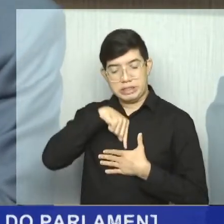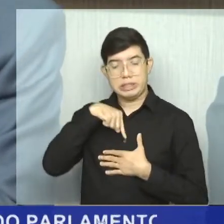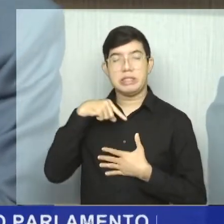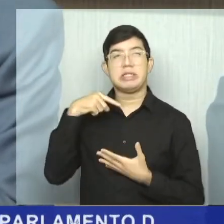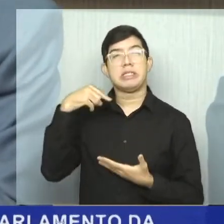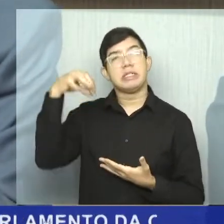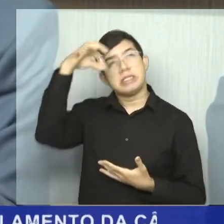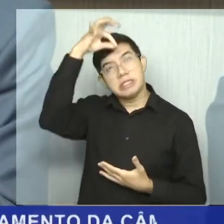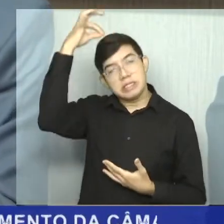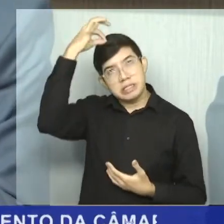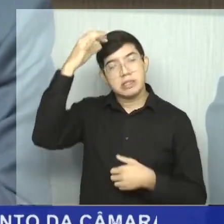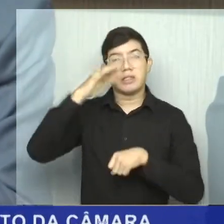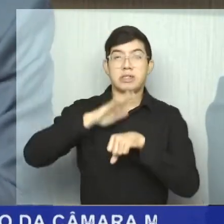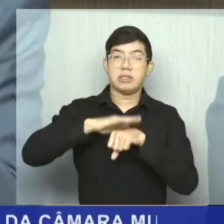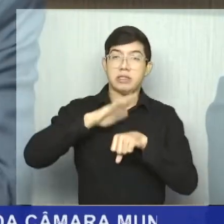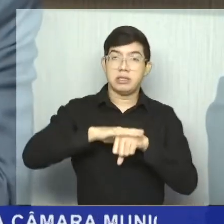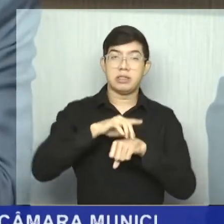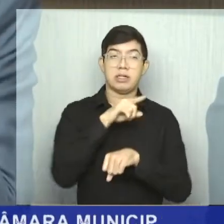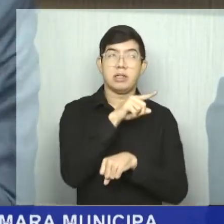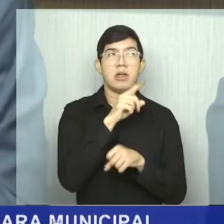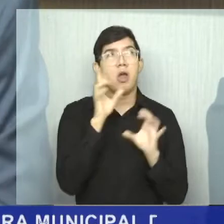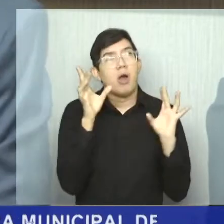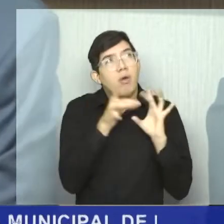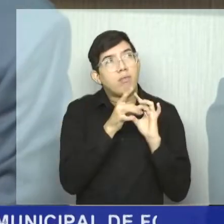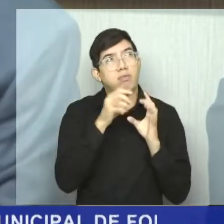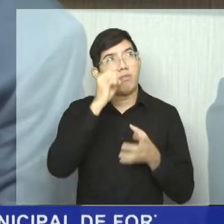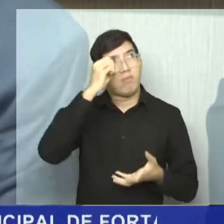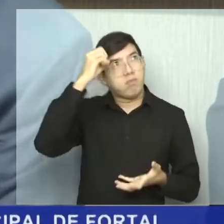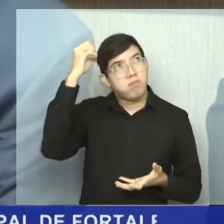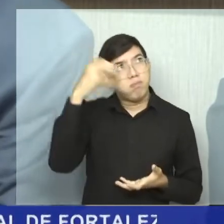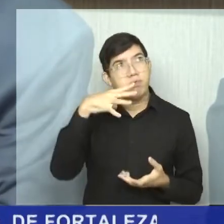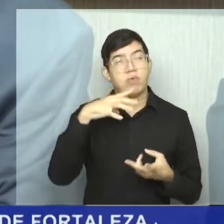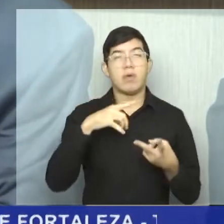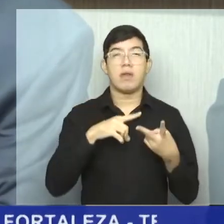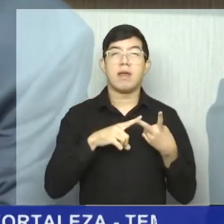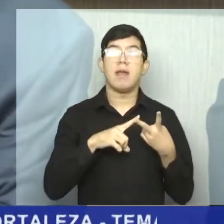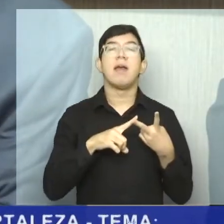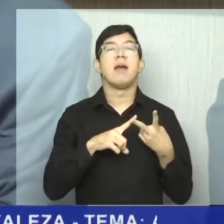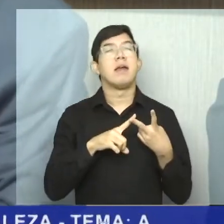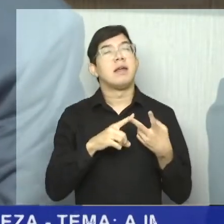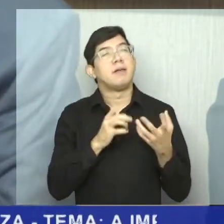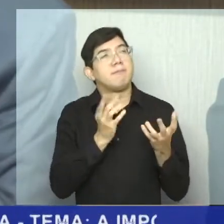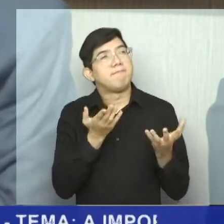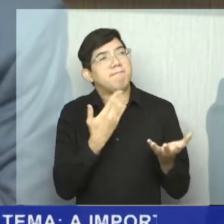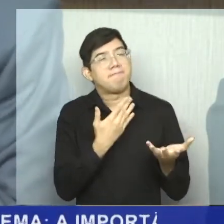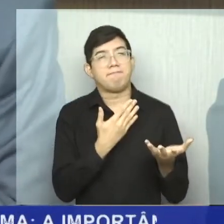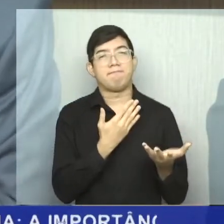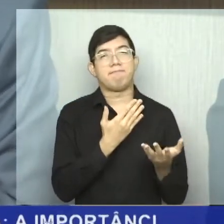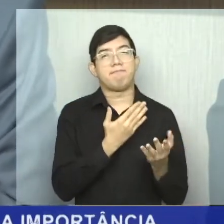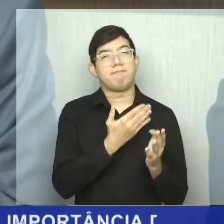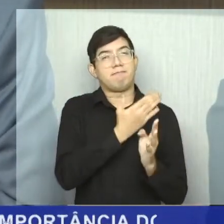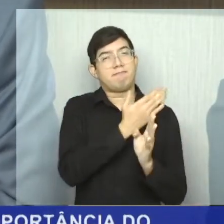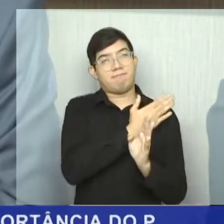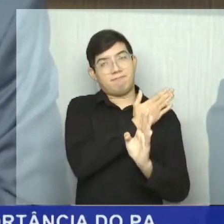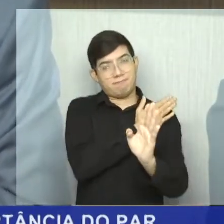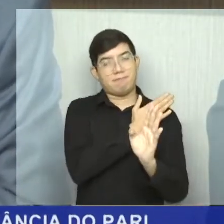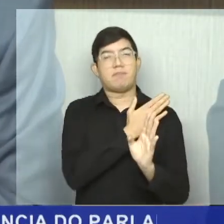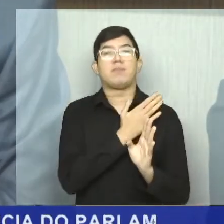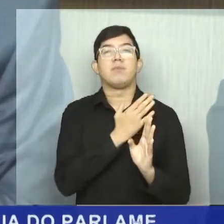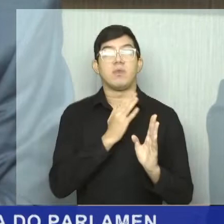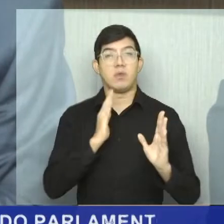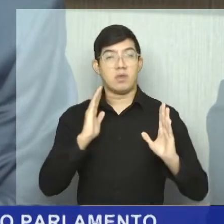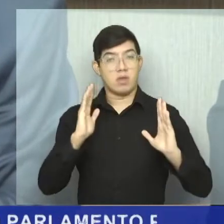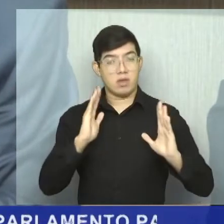o renascimento colocou. O que era ser feliz até a minha geração, mais novo do que eu, da geração do desembargador Teodoro.